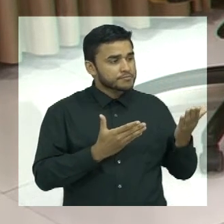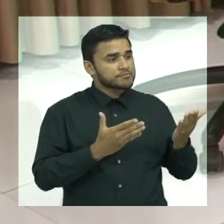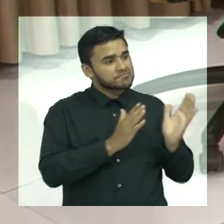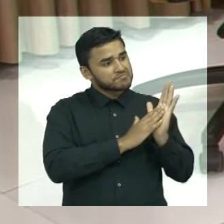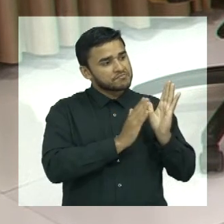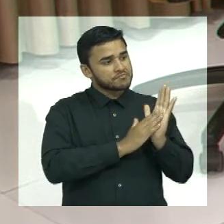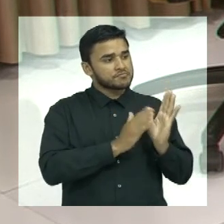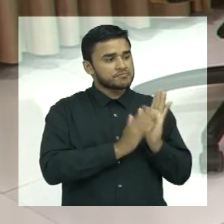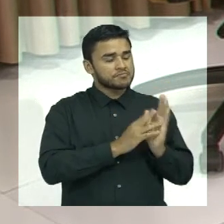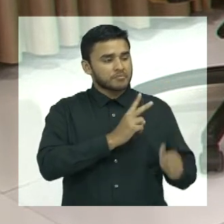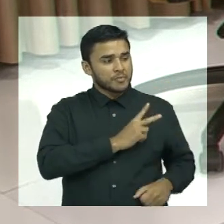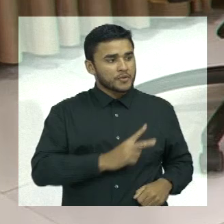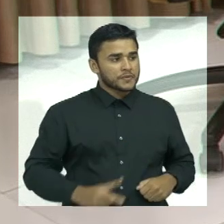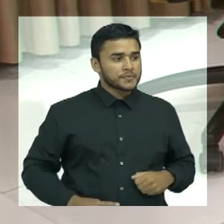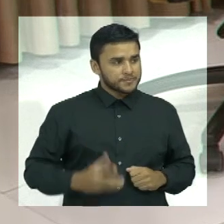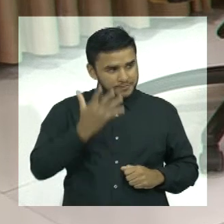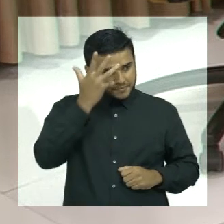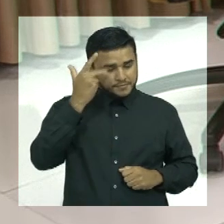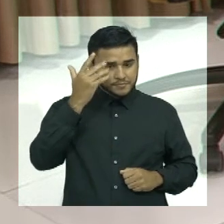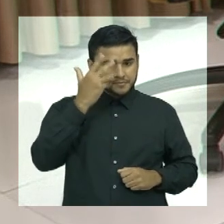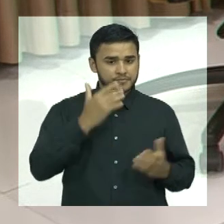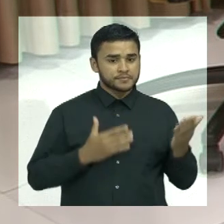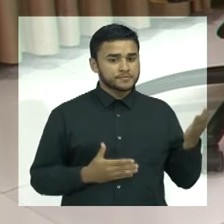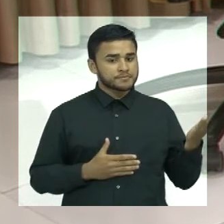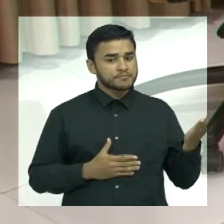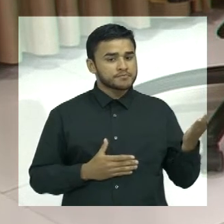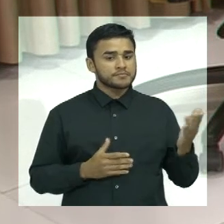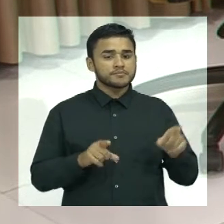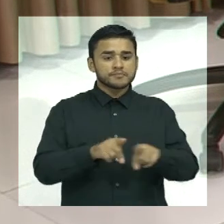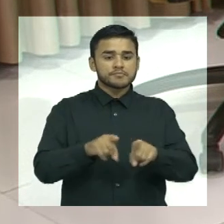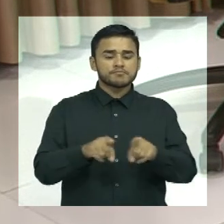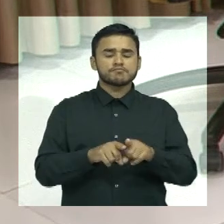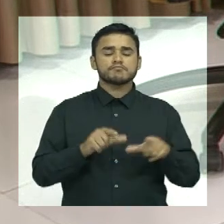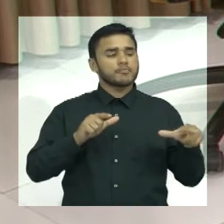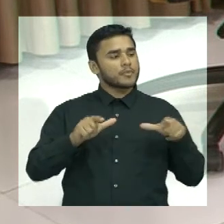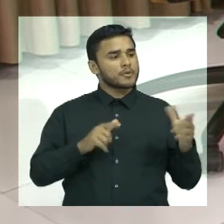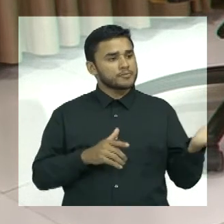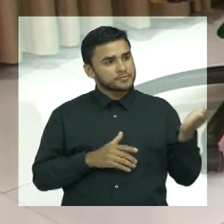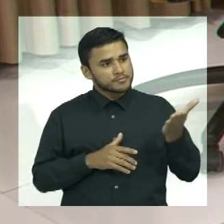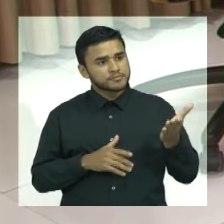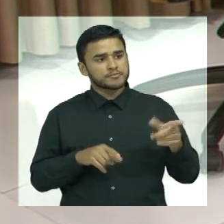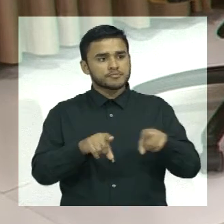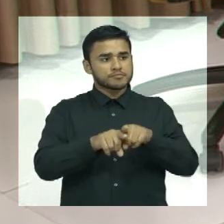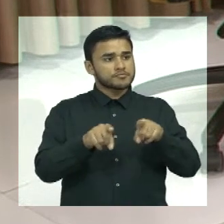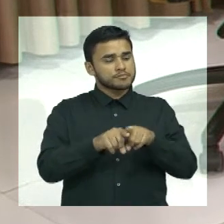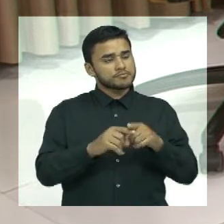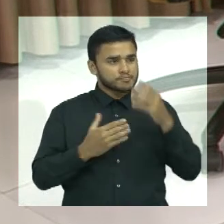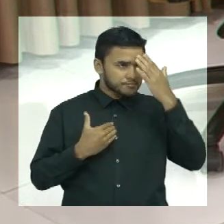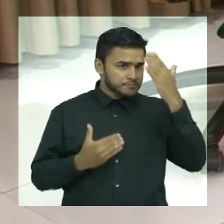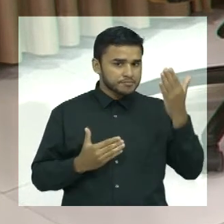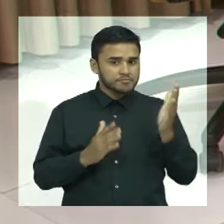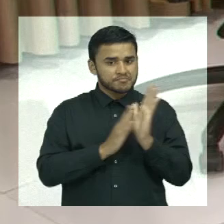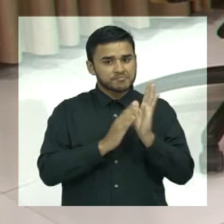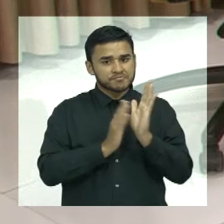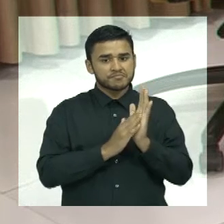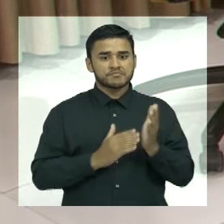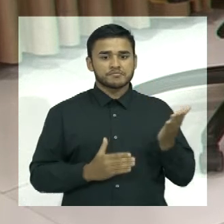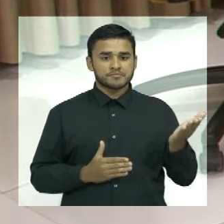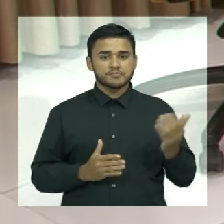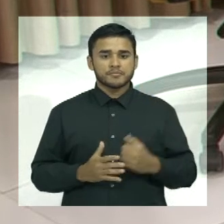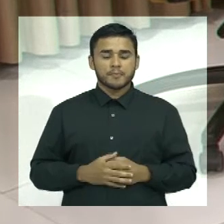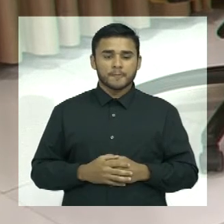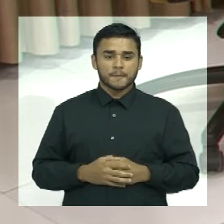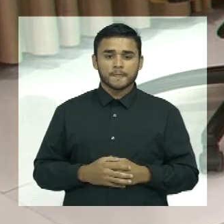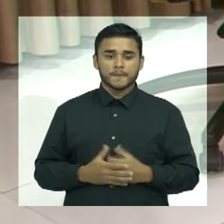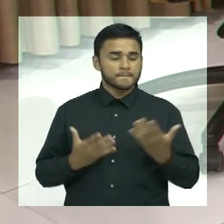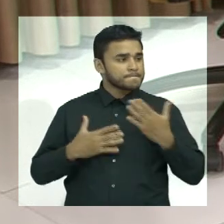pelo trabalho feito aqui na Câmara Municipal de Fortaleza, e parabéns pelo trabalho também, doutor, que a gente tem em outras oportunidades, né?